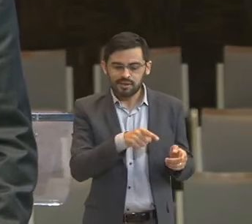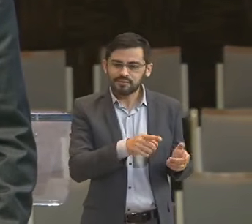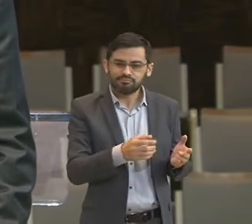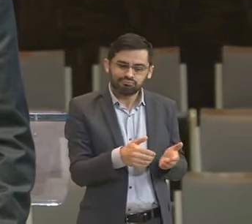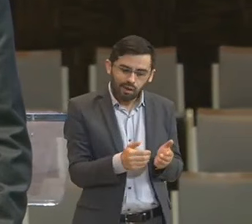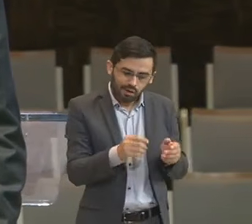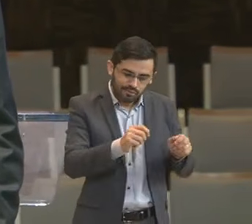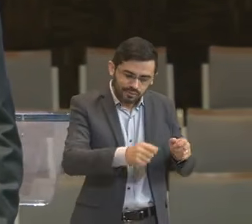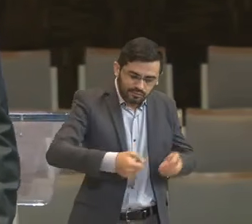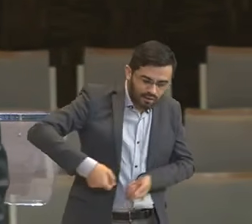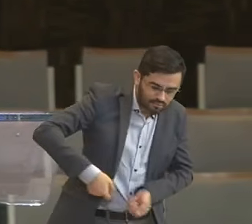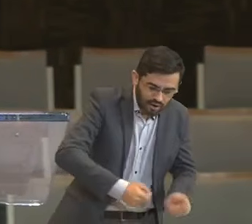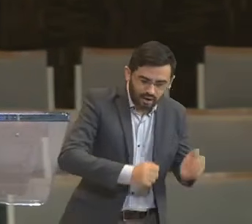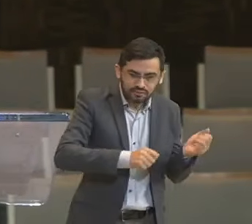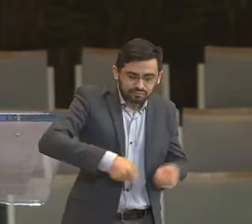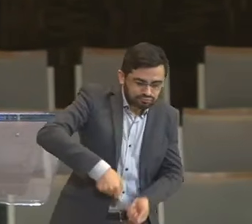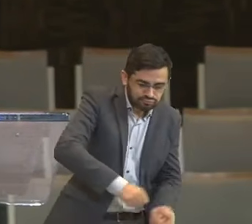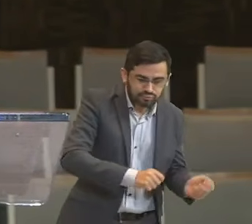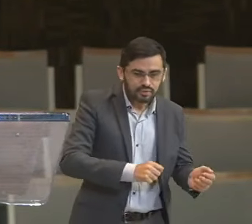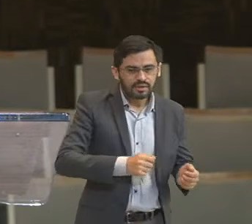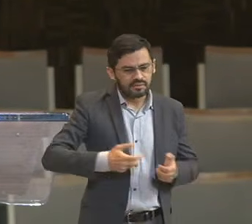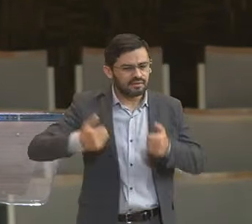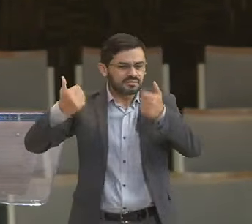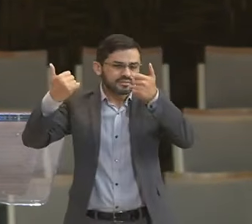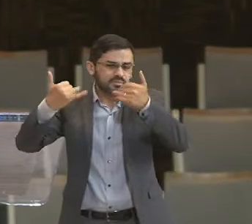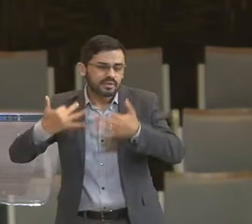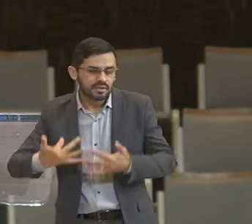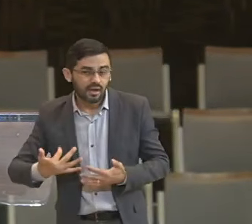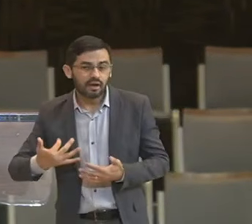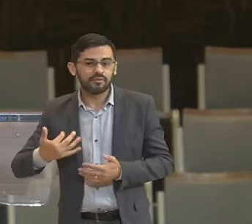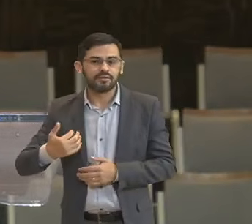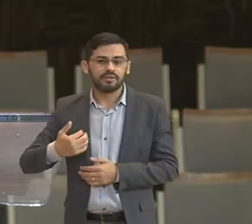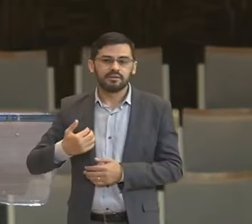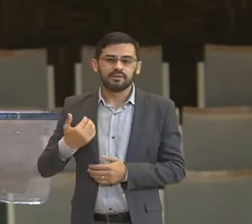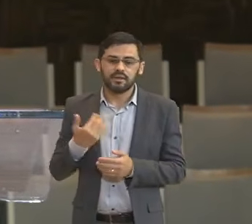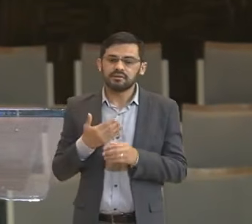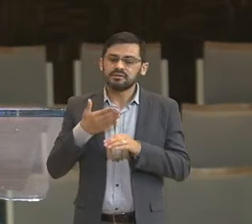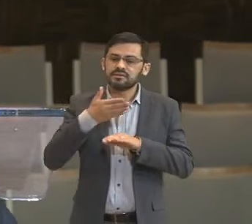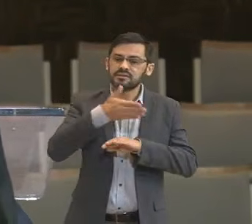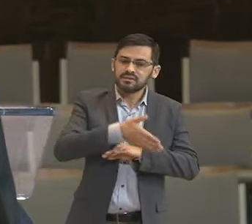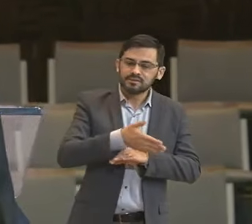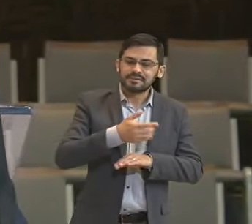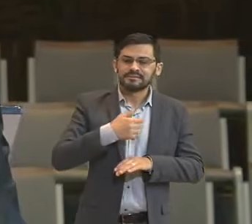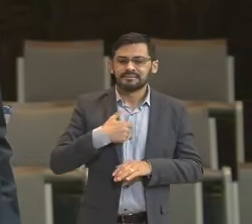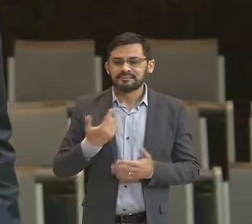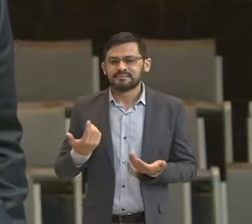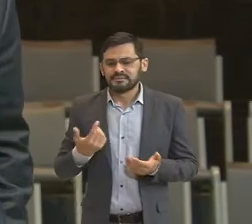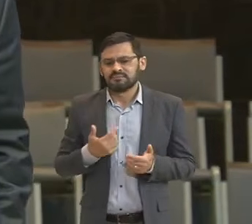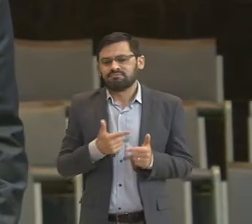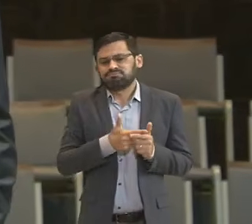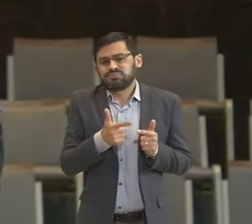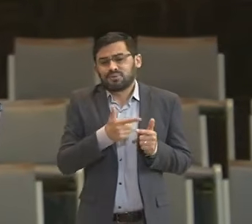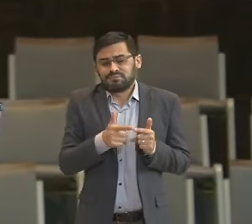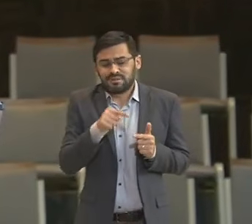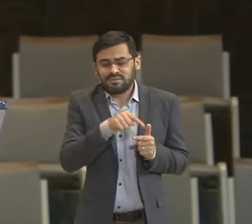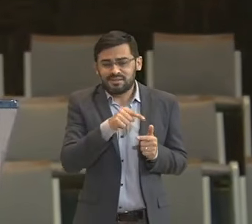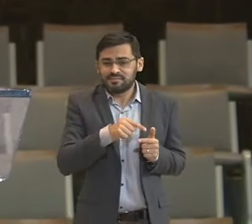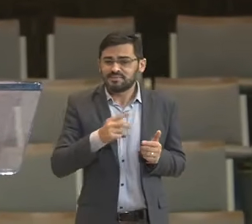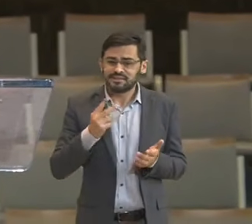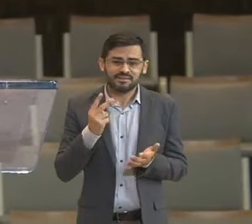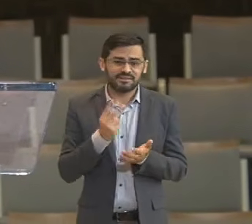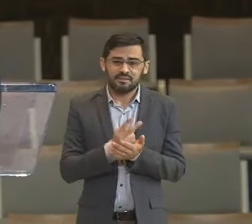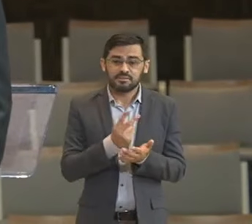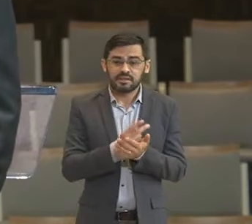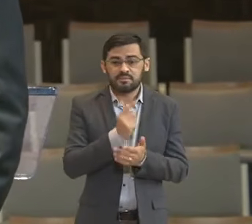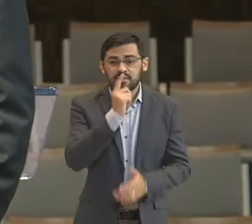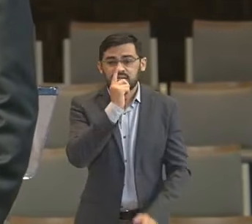barreiro. E ela me contava, né, que quando ia para lá, esse era um dos grandes problemas, porque toda a